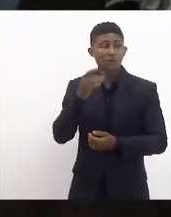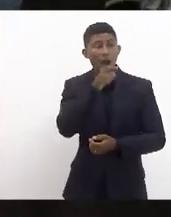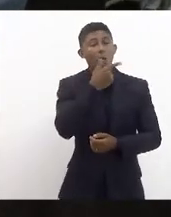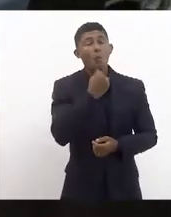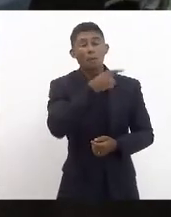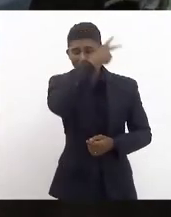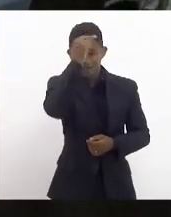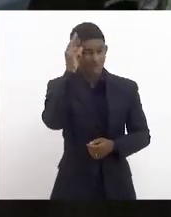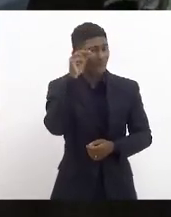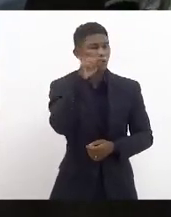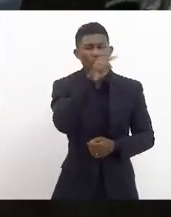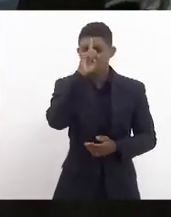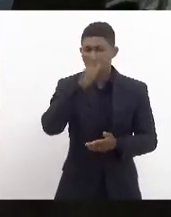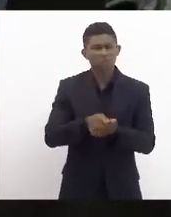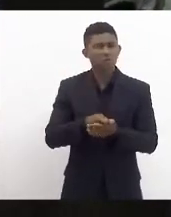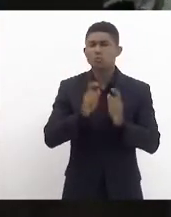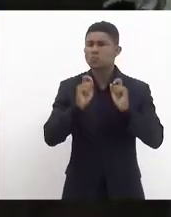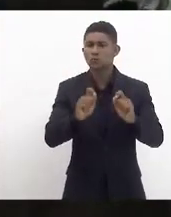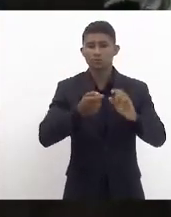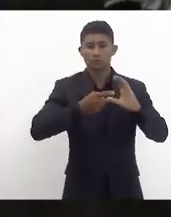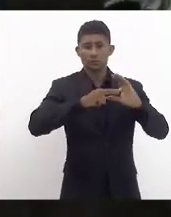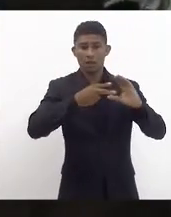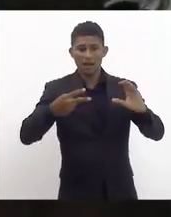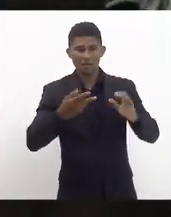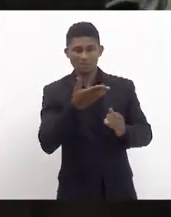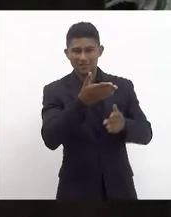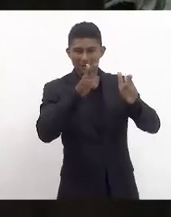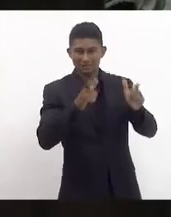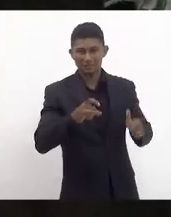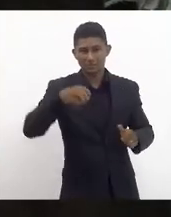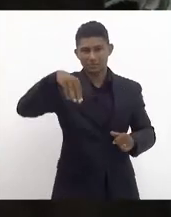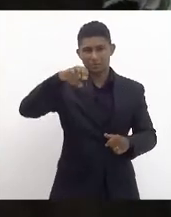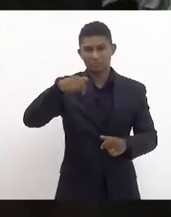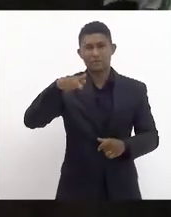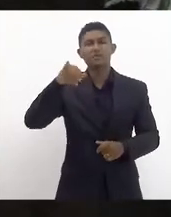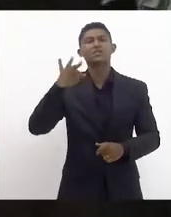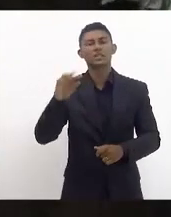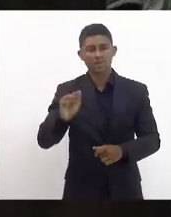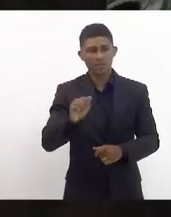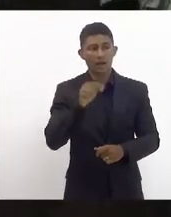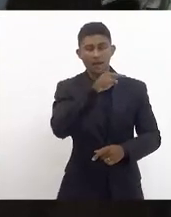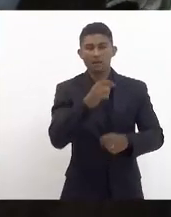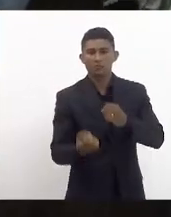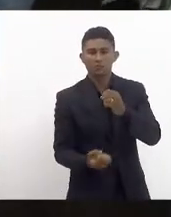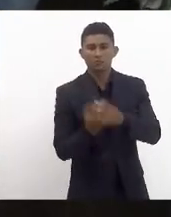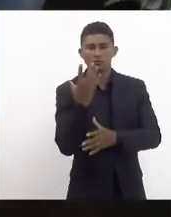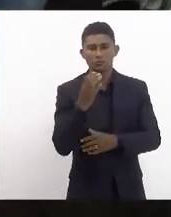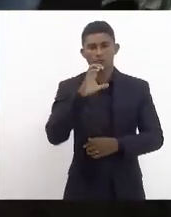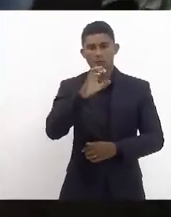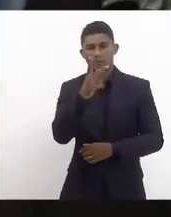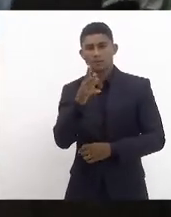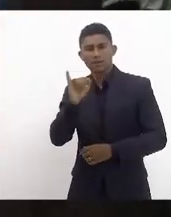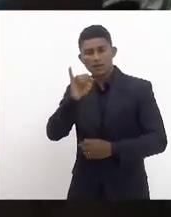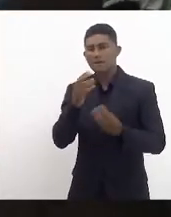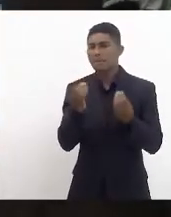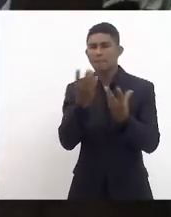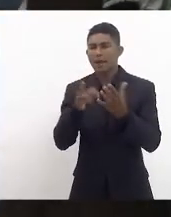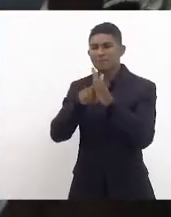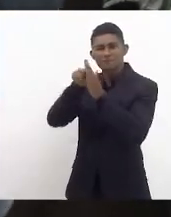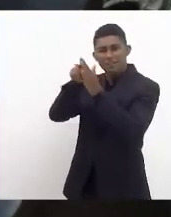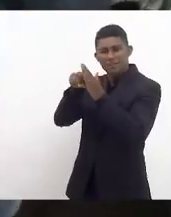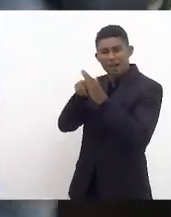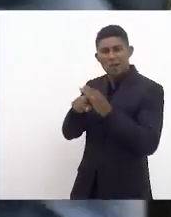desta vereadora, a Câmara Municipal de Mesquita instaurou uma CPI para investigar a